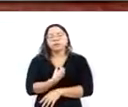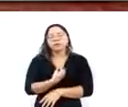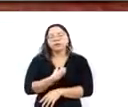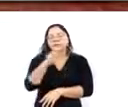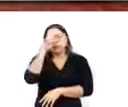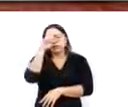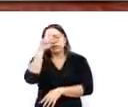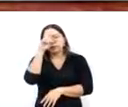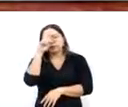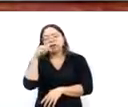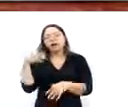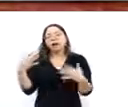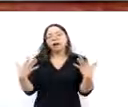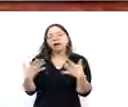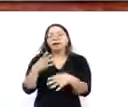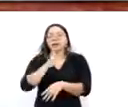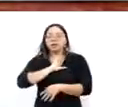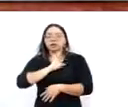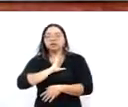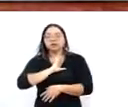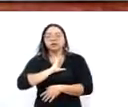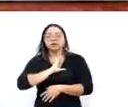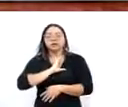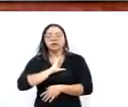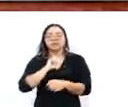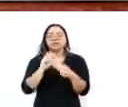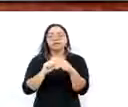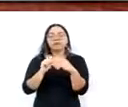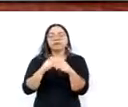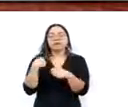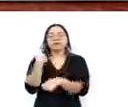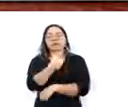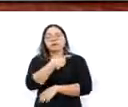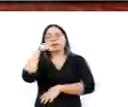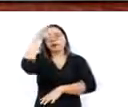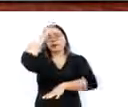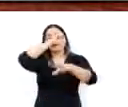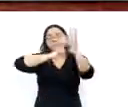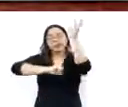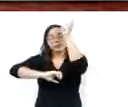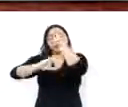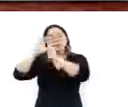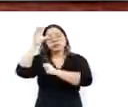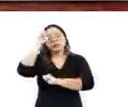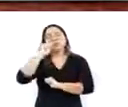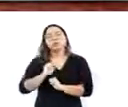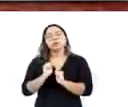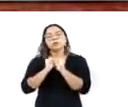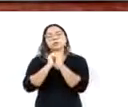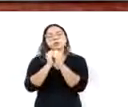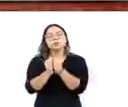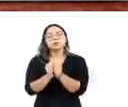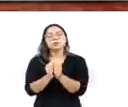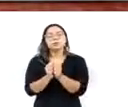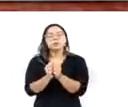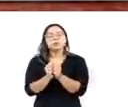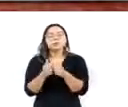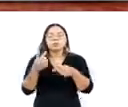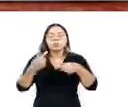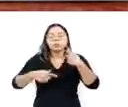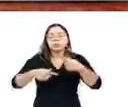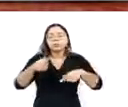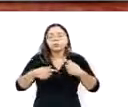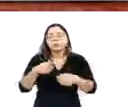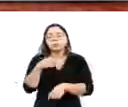fomos vivenciando e vivendo. E, claro, Caxias, de alguma forma, fez com que nós aprendêssemos, juntamente com todo o